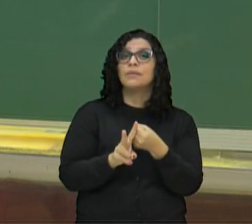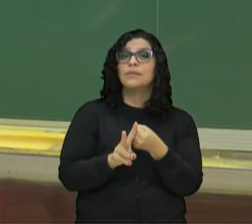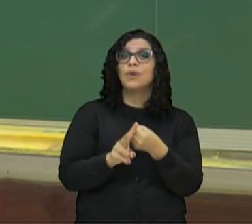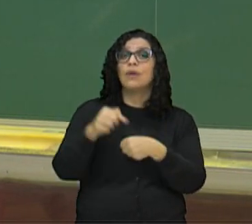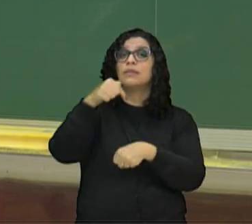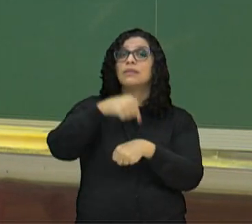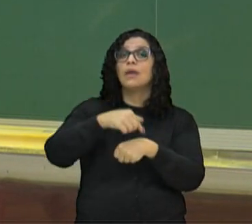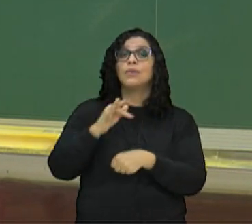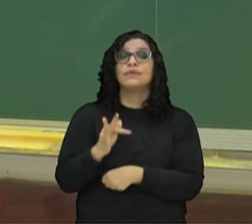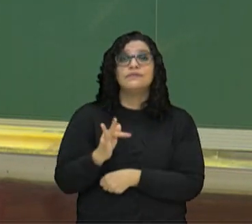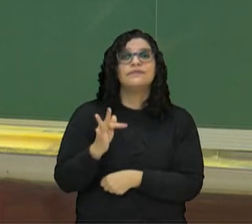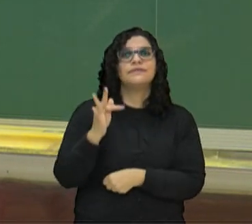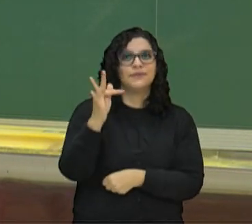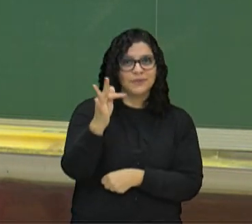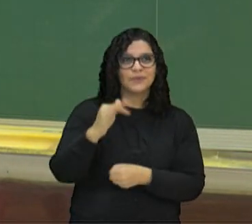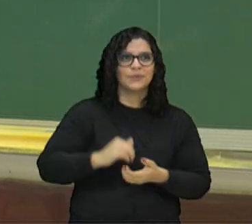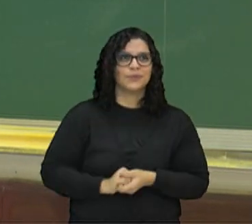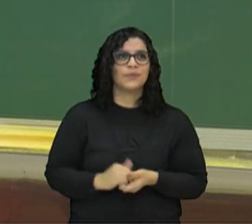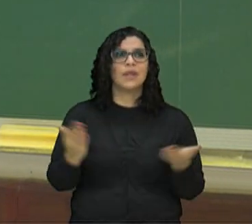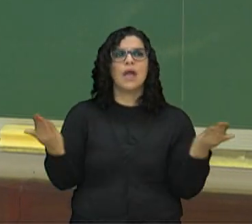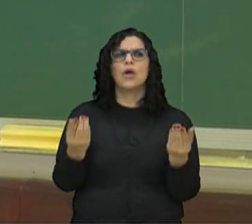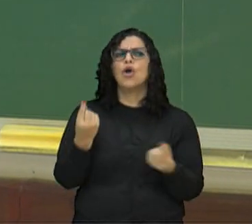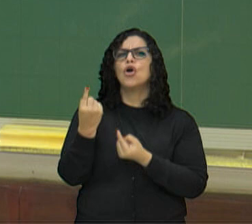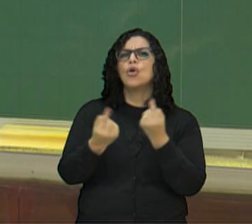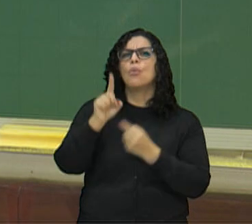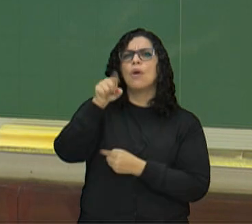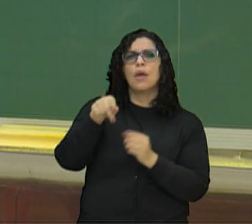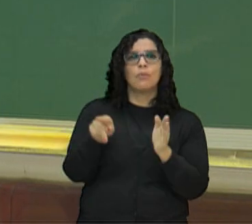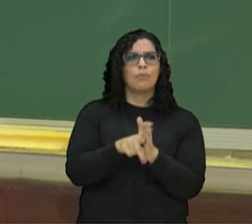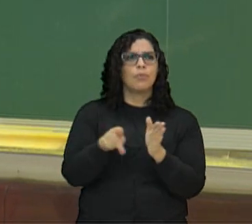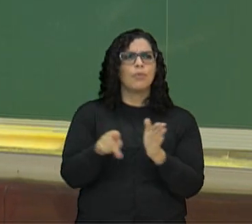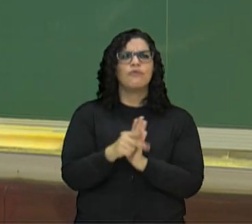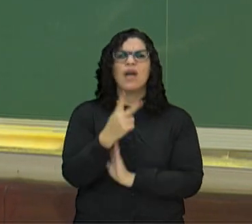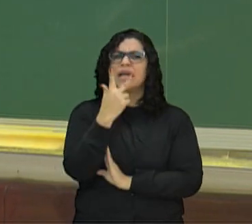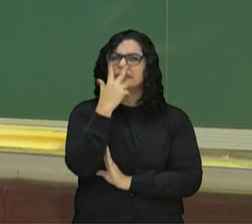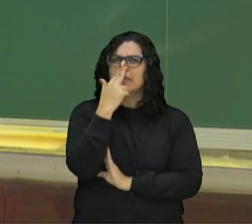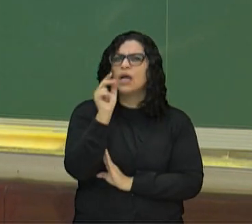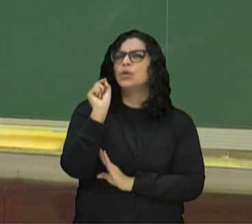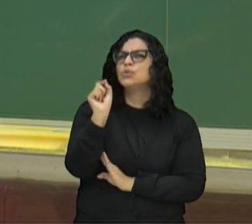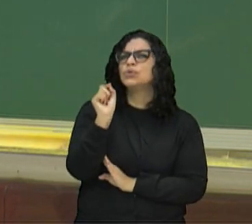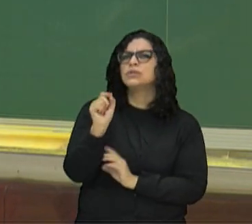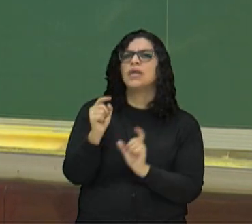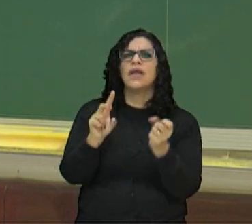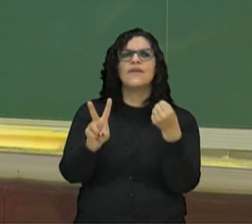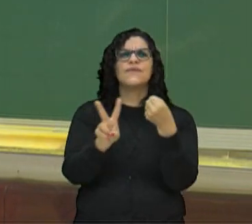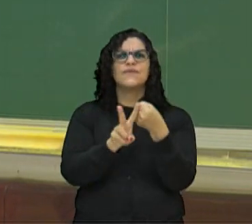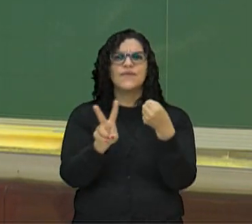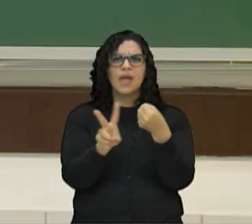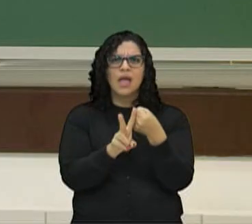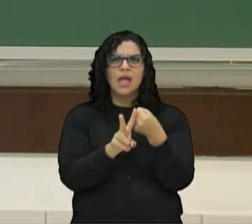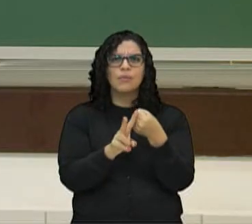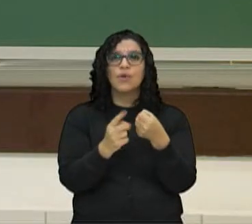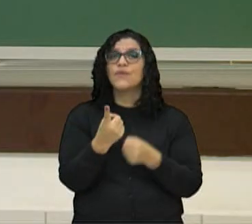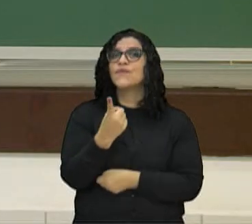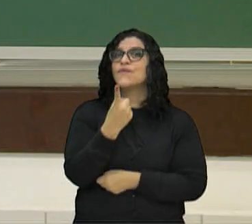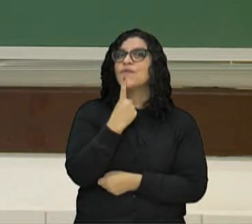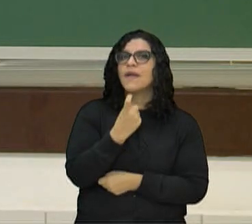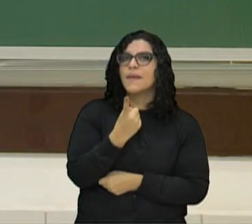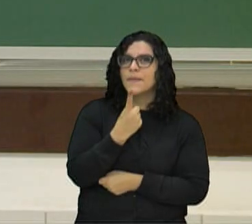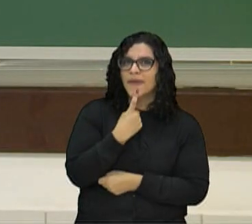outro tempo. Qual você acha que esses verbos que estão em